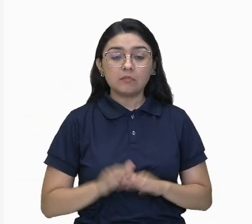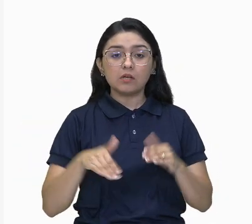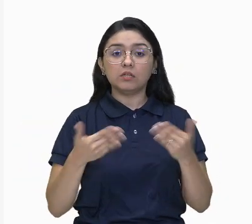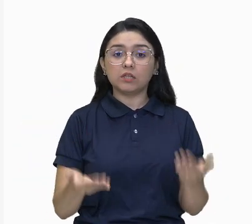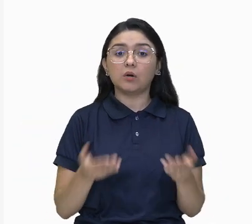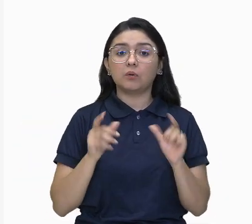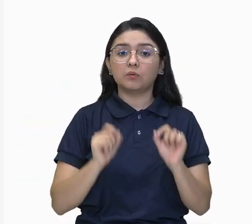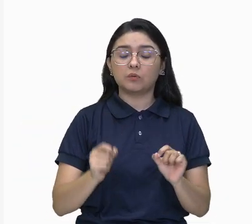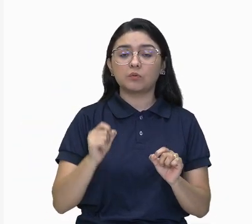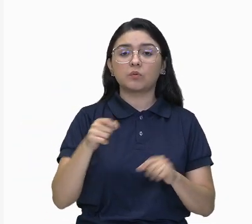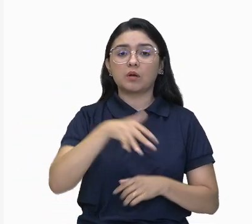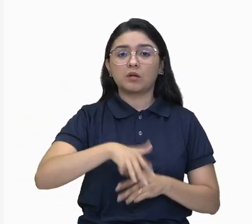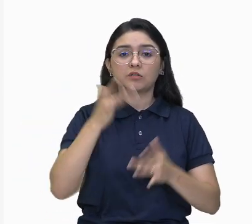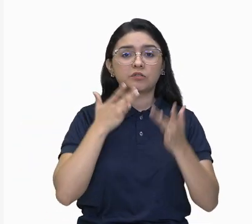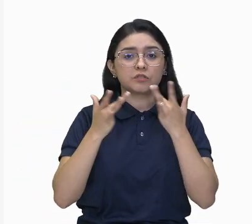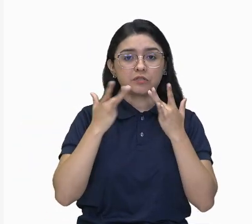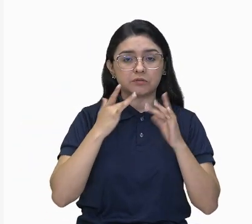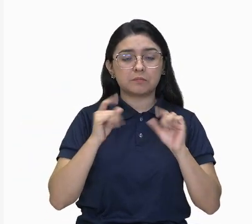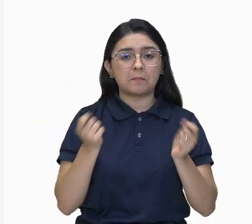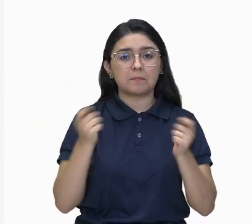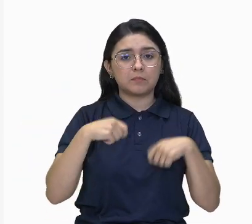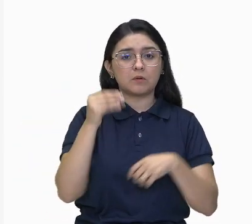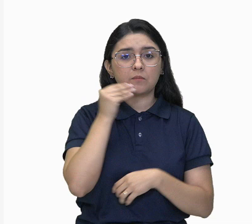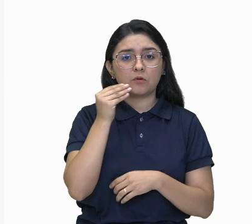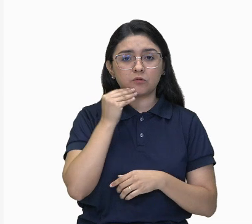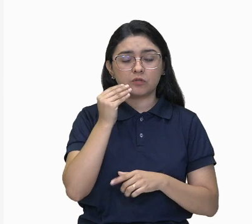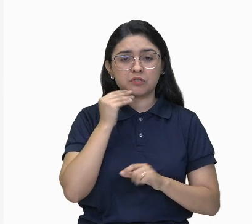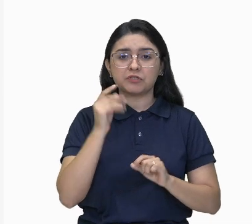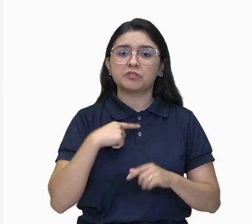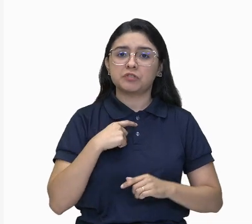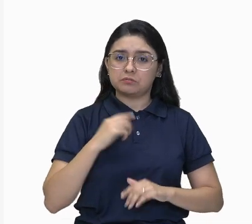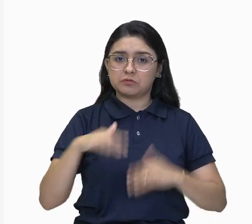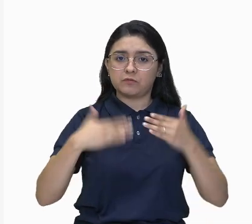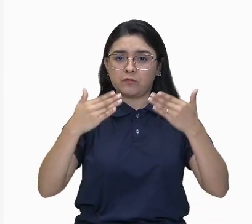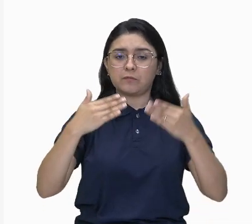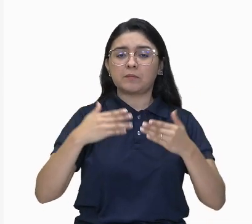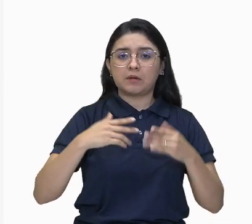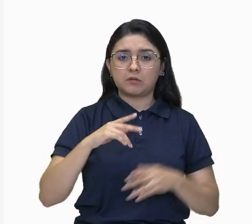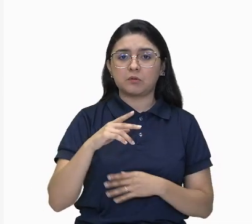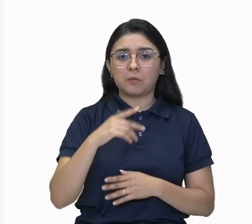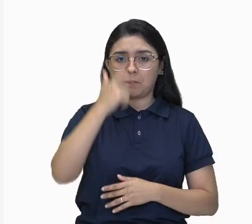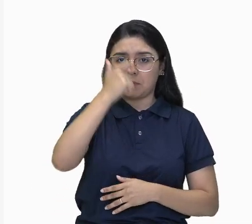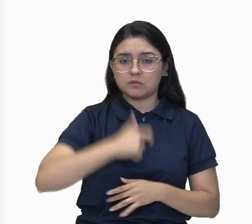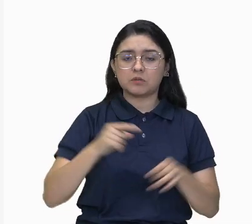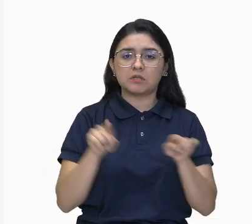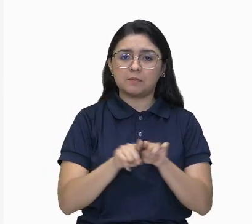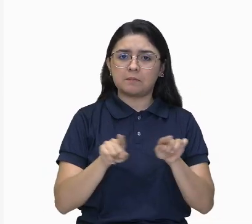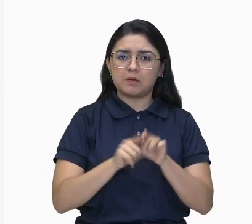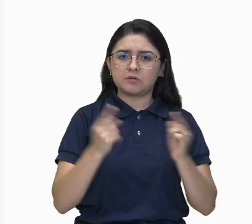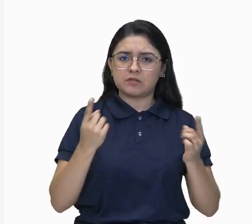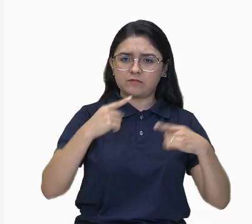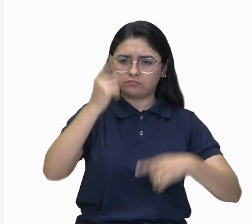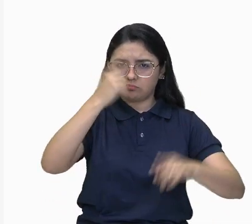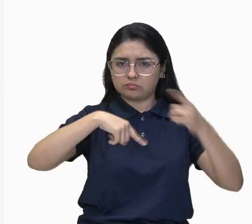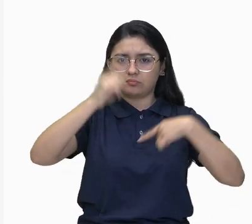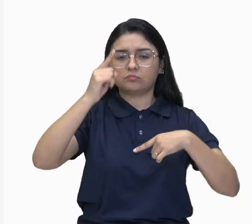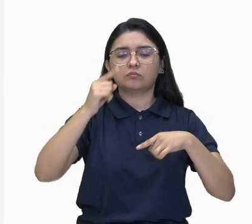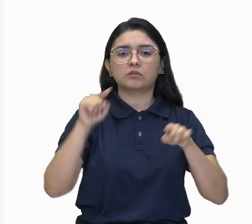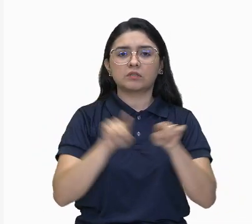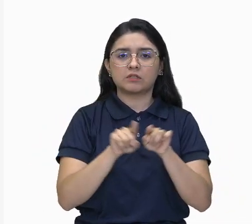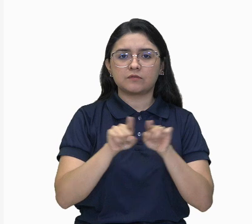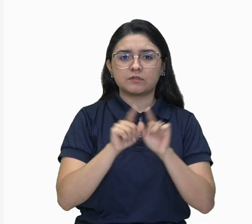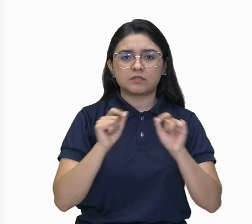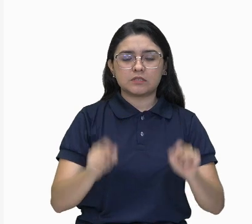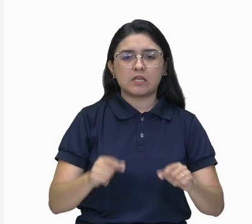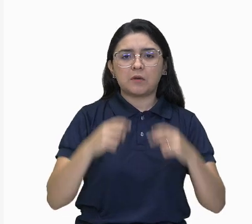teatral proporciona uma oportunidade de crescimento pessoal e superação de desafios, incluindo a timidez